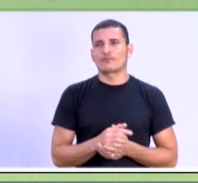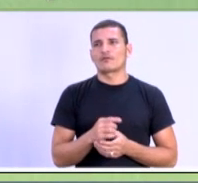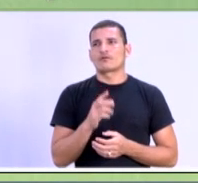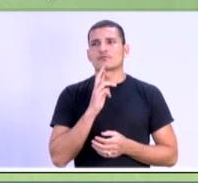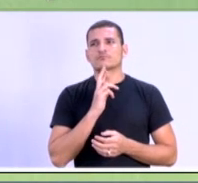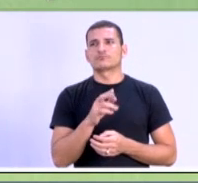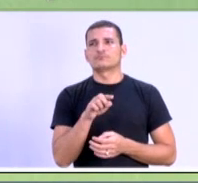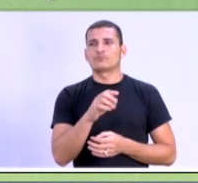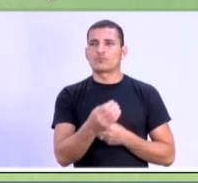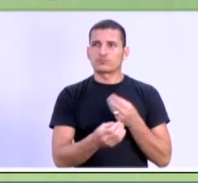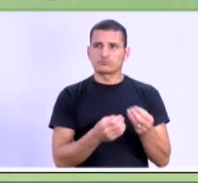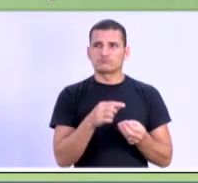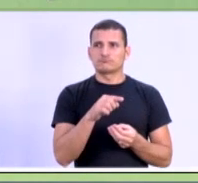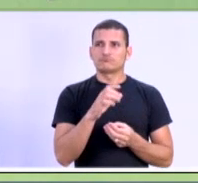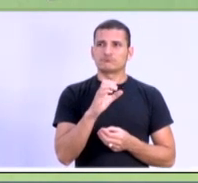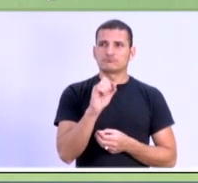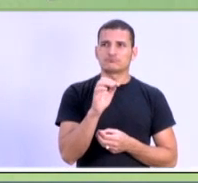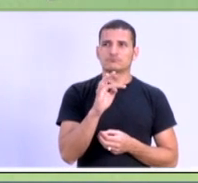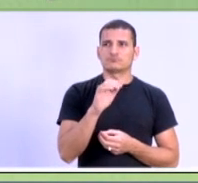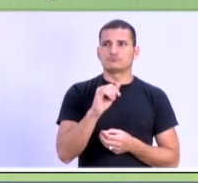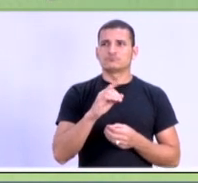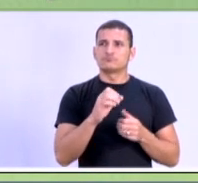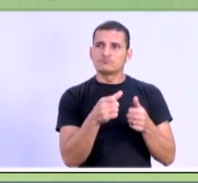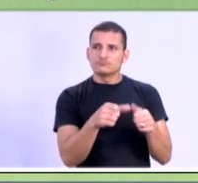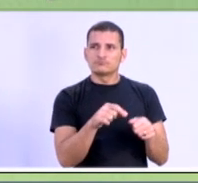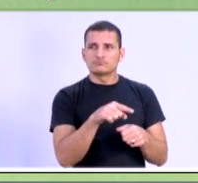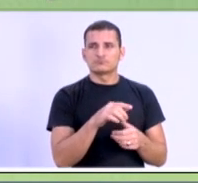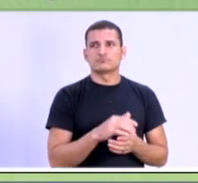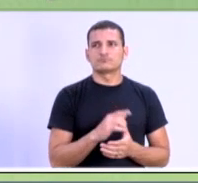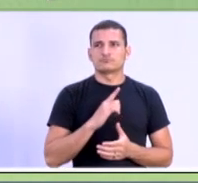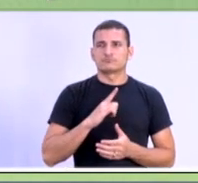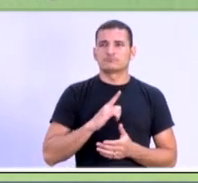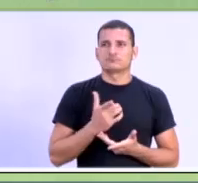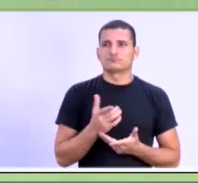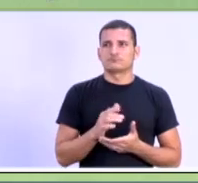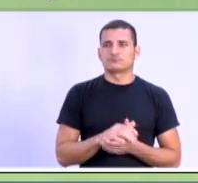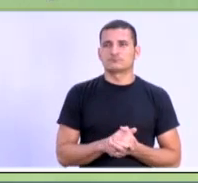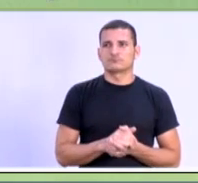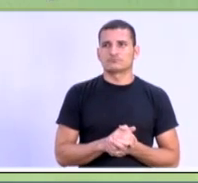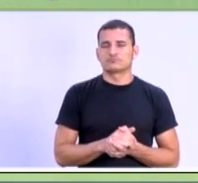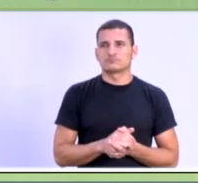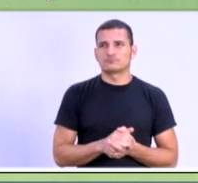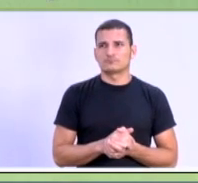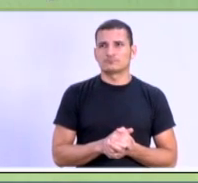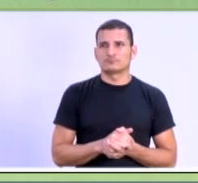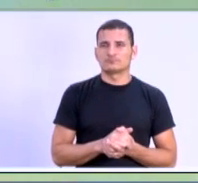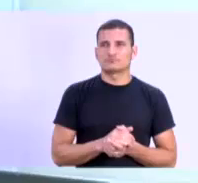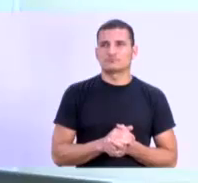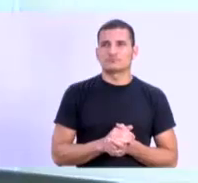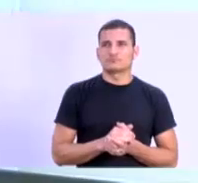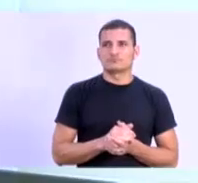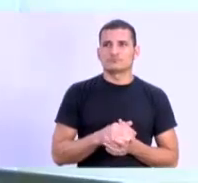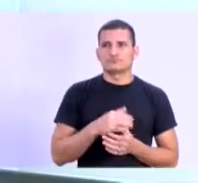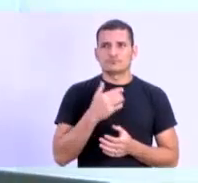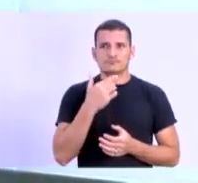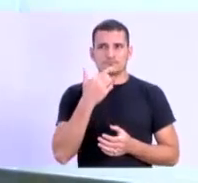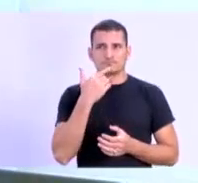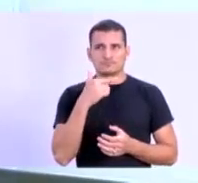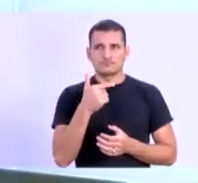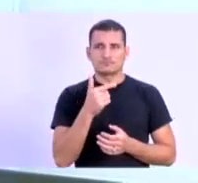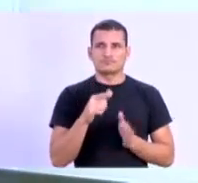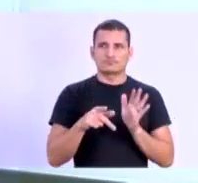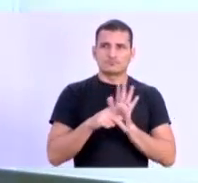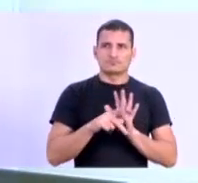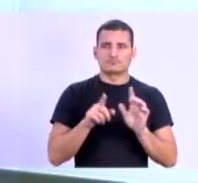do objeto. Perceba que nós temos aí um informatiquês, eu digo, essa palavra nem sei se existe, né, professor? Informatiquês. Mas